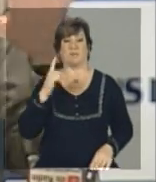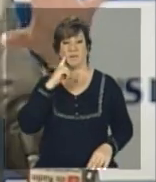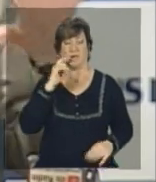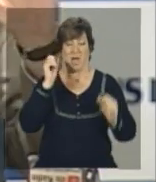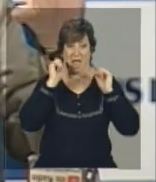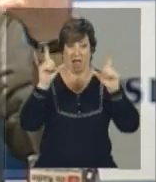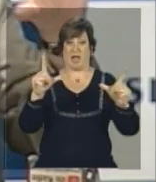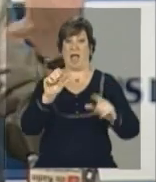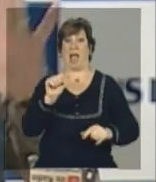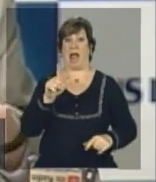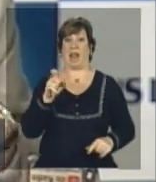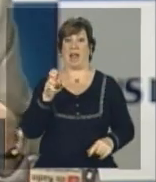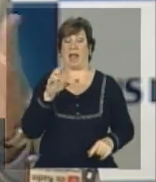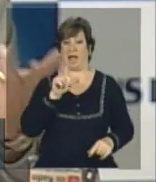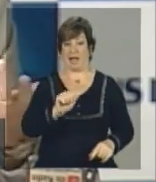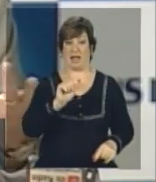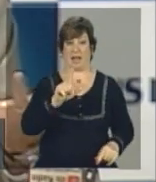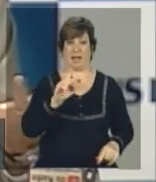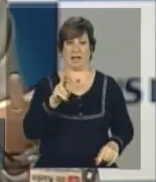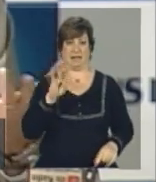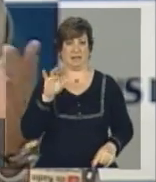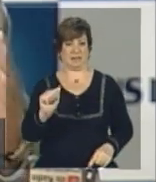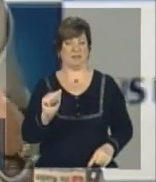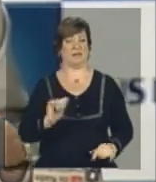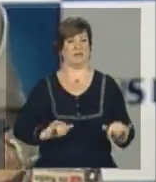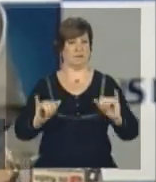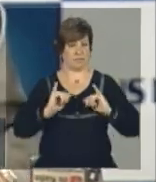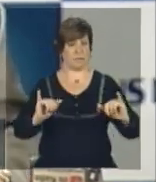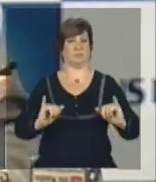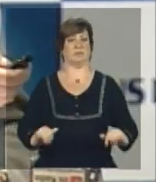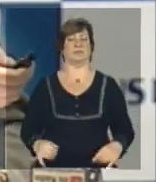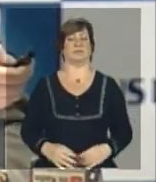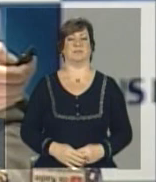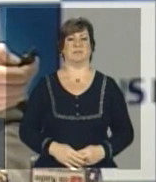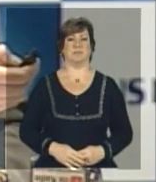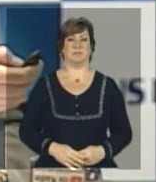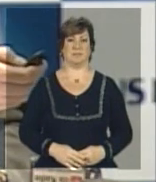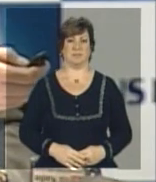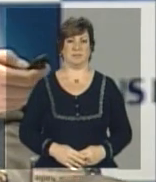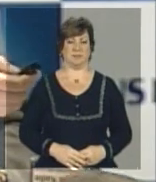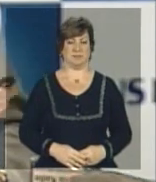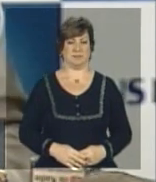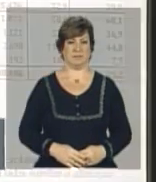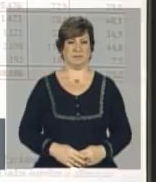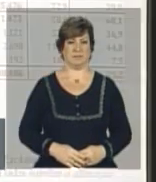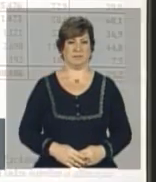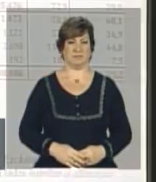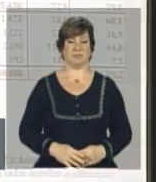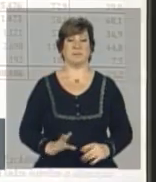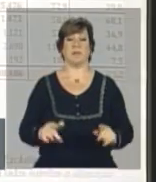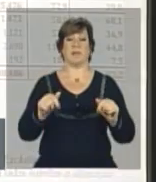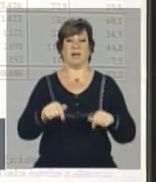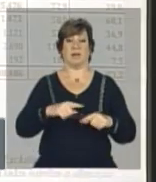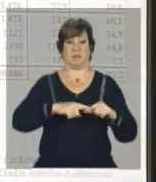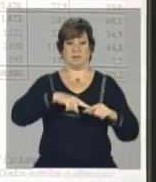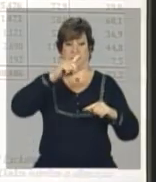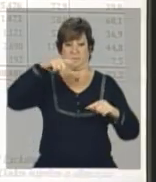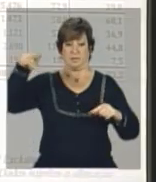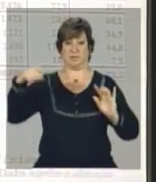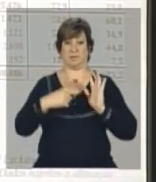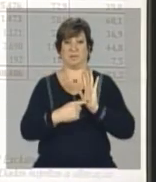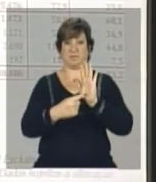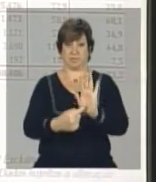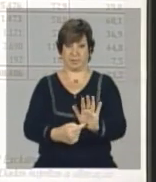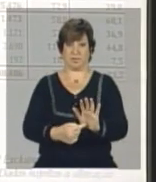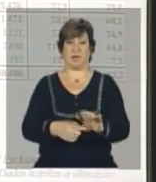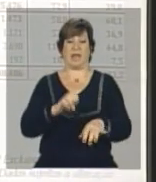muito alerta e a gente vai trazer alguns dados do porquê, né? Aqui a gente tem a